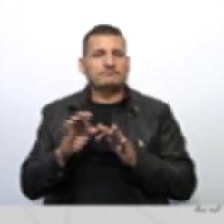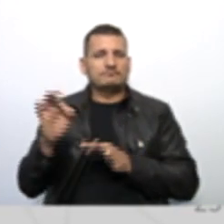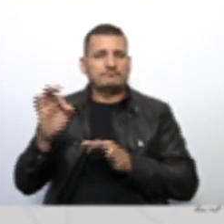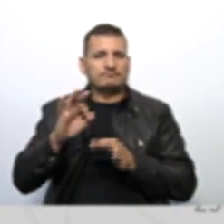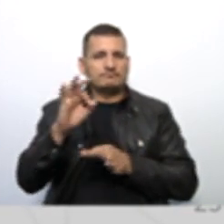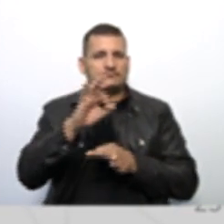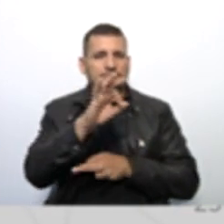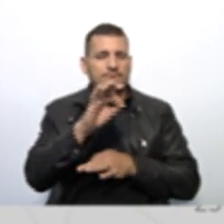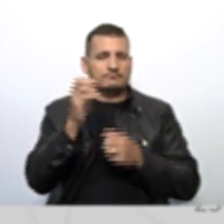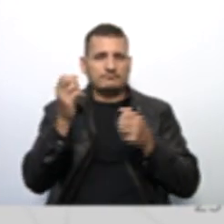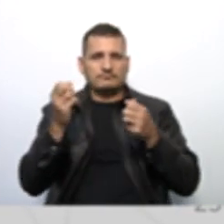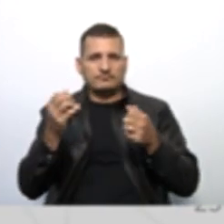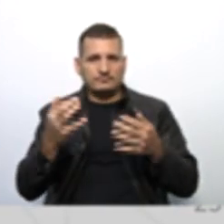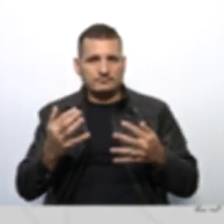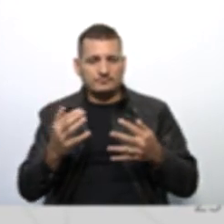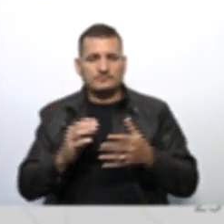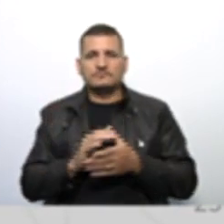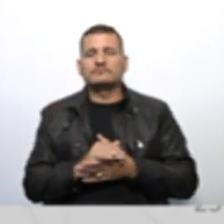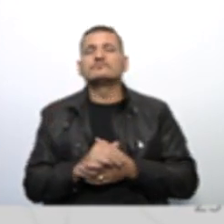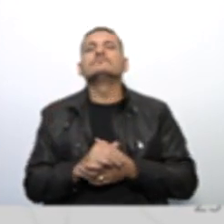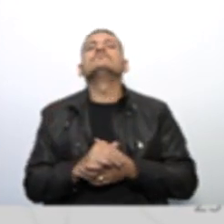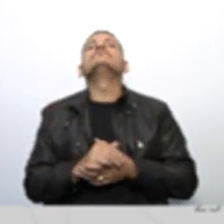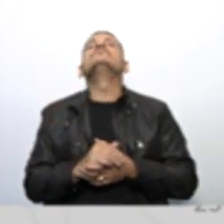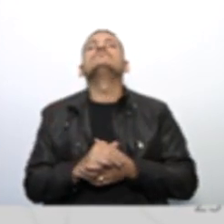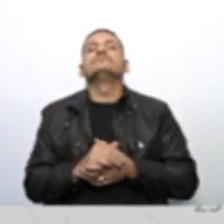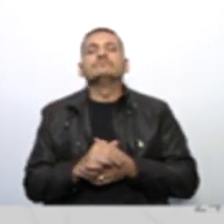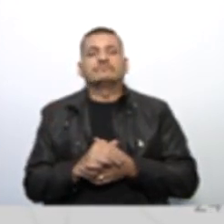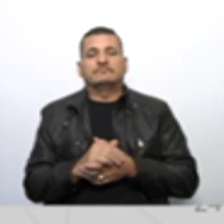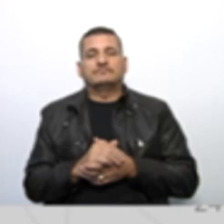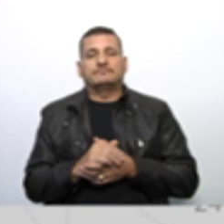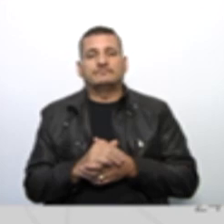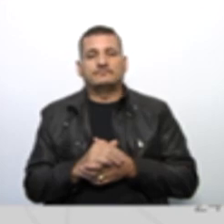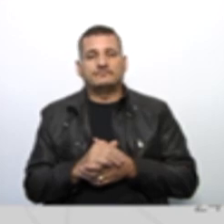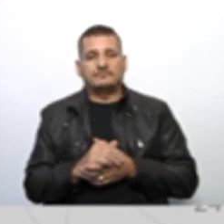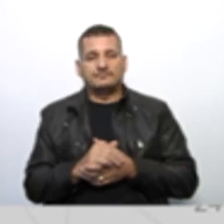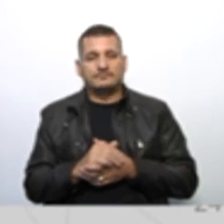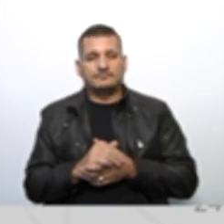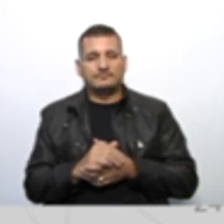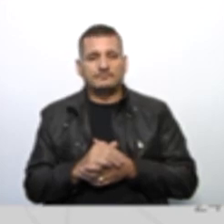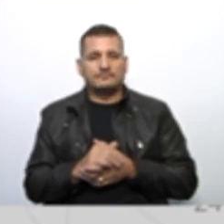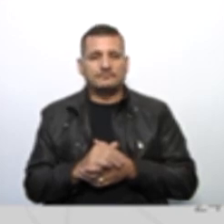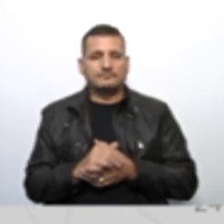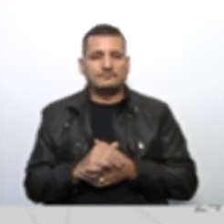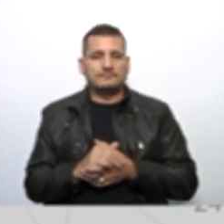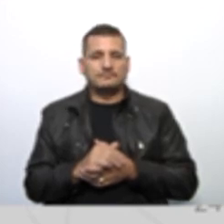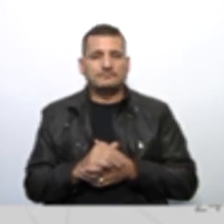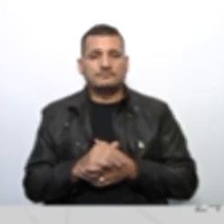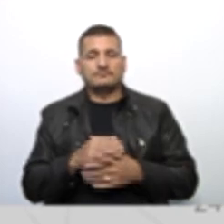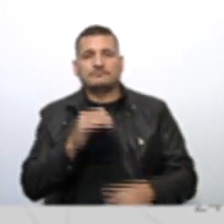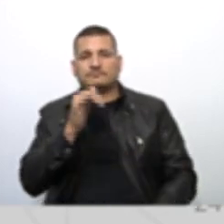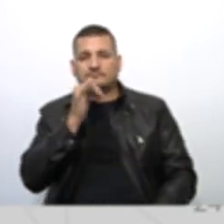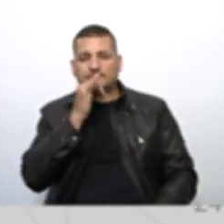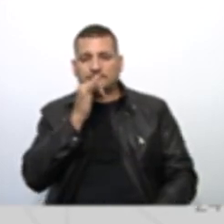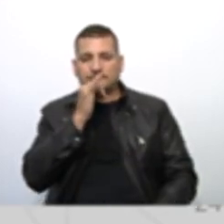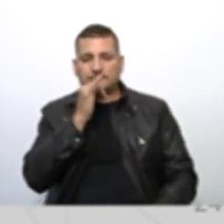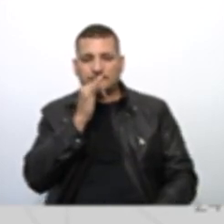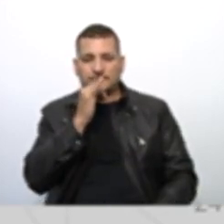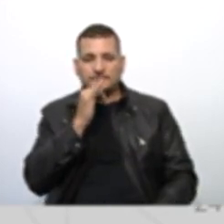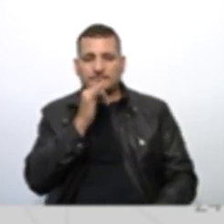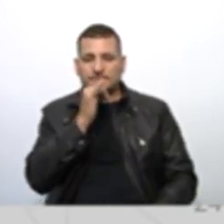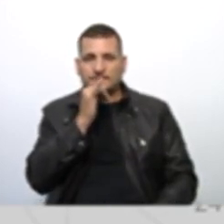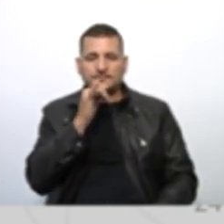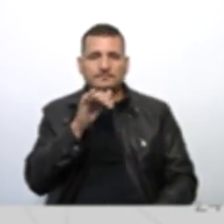foi nós que acabamos de falar. Ok, pessoal? Então, aqui está uma ilustração de